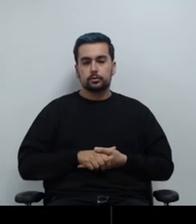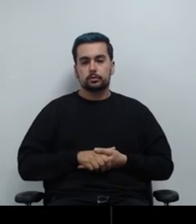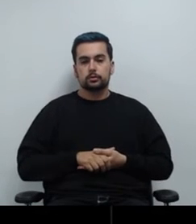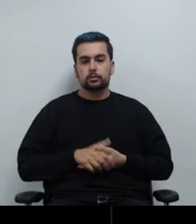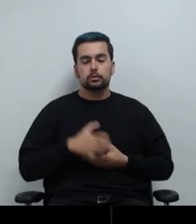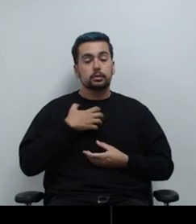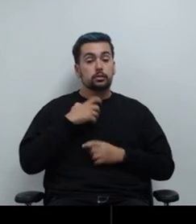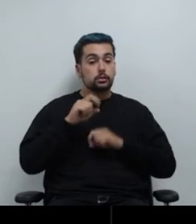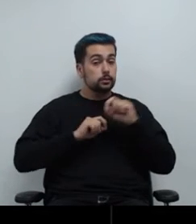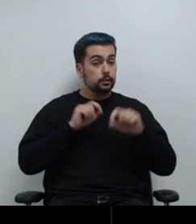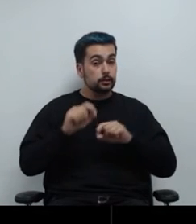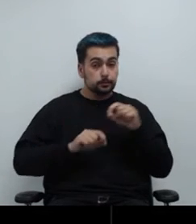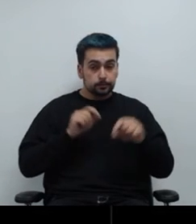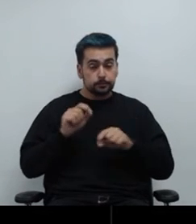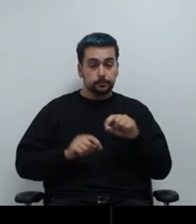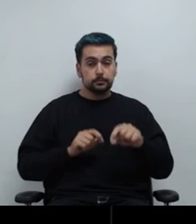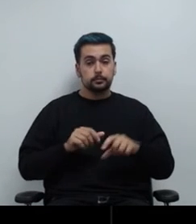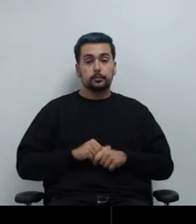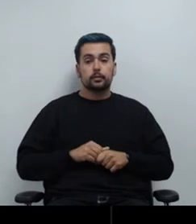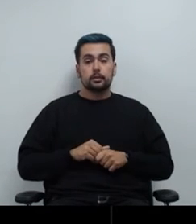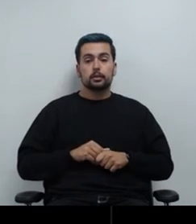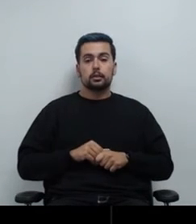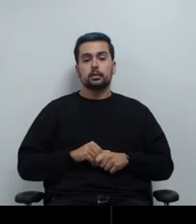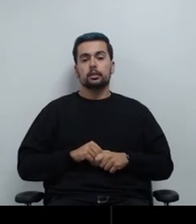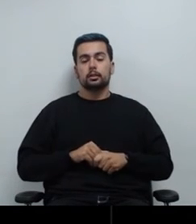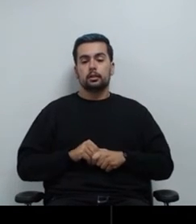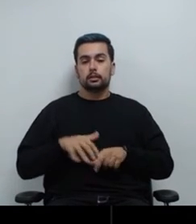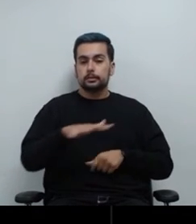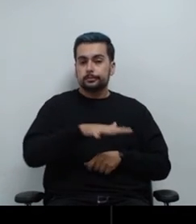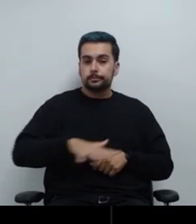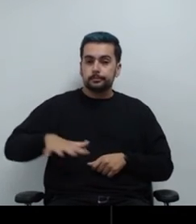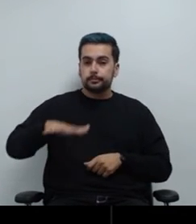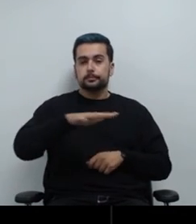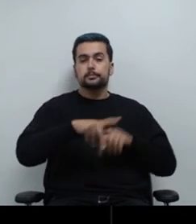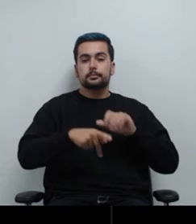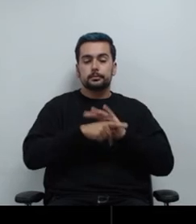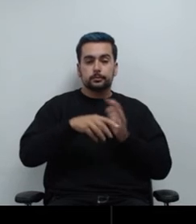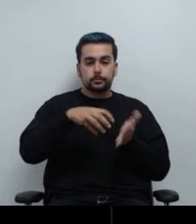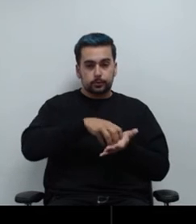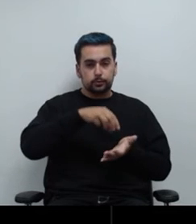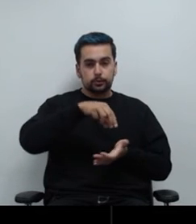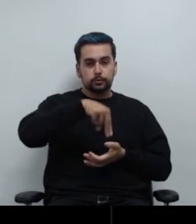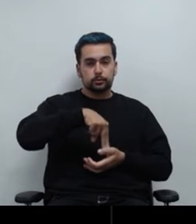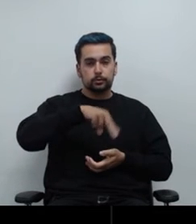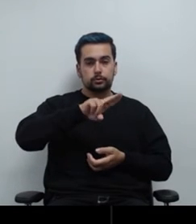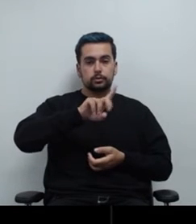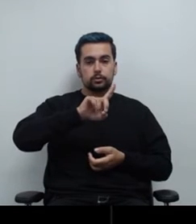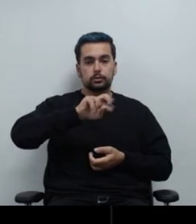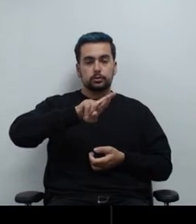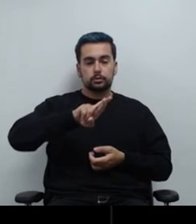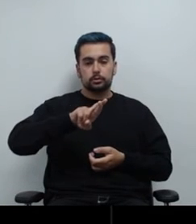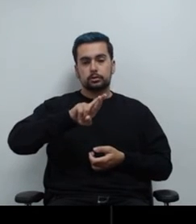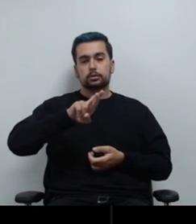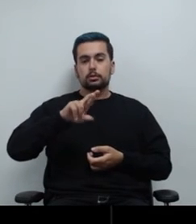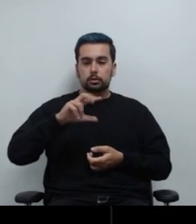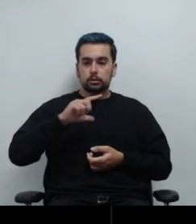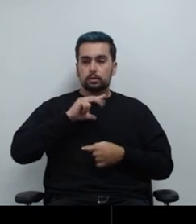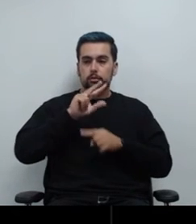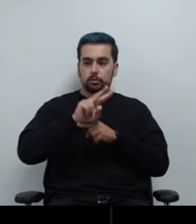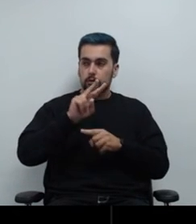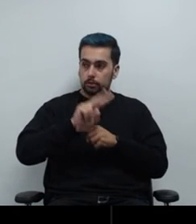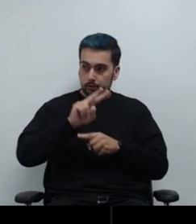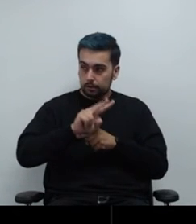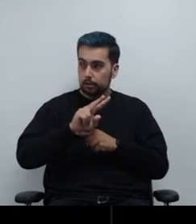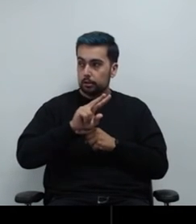no sentido de tratar esse espaço do NUDIR com um pouco mais de cuidado, digamos assim,